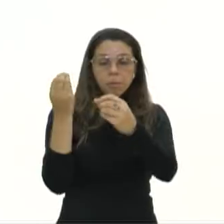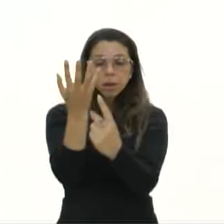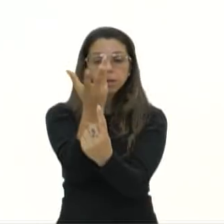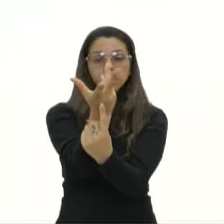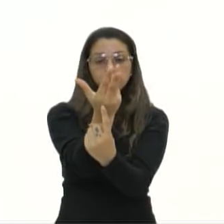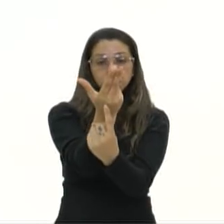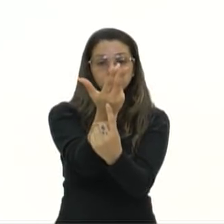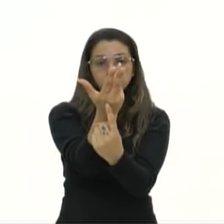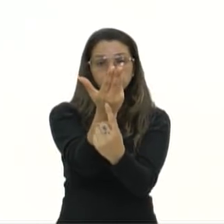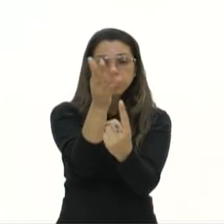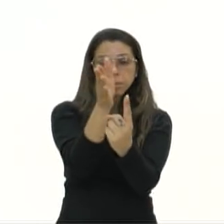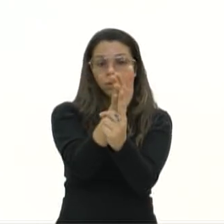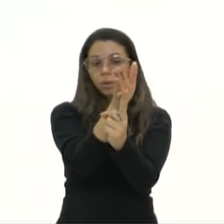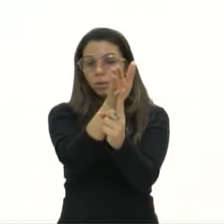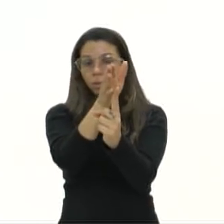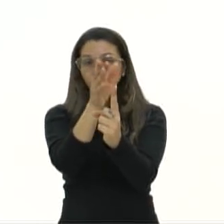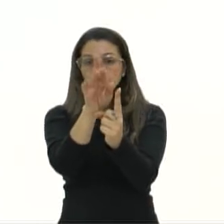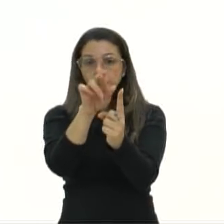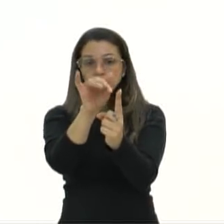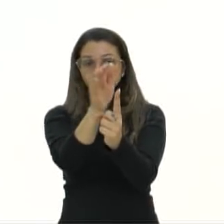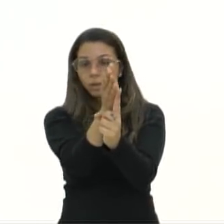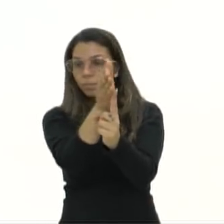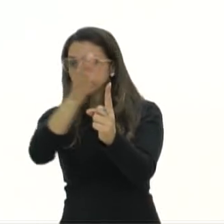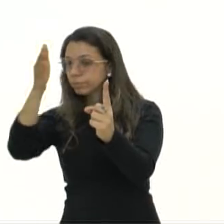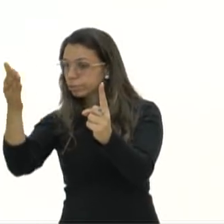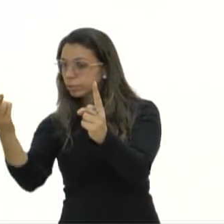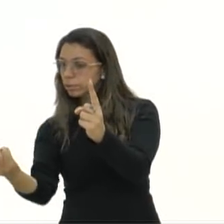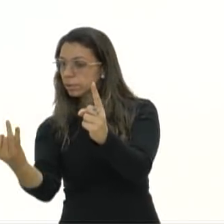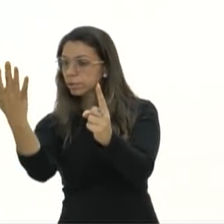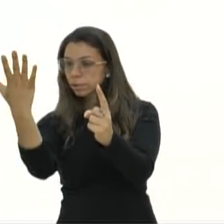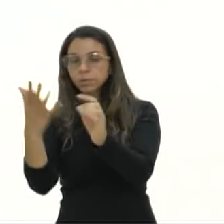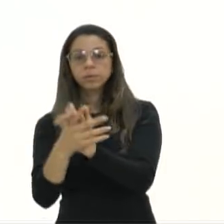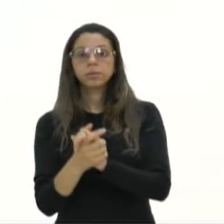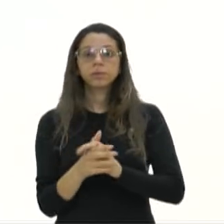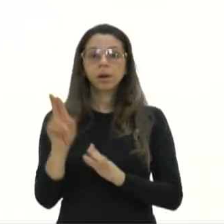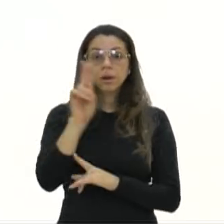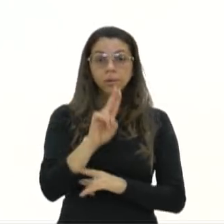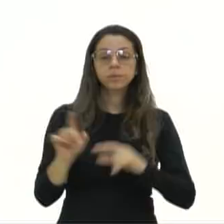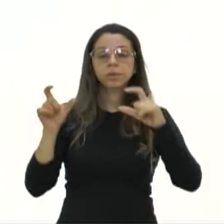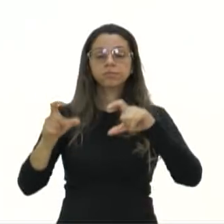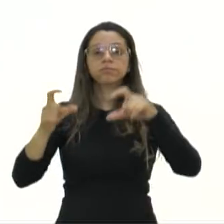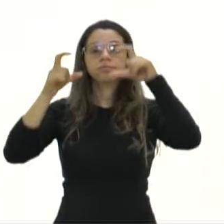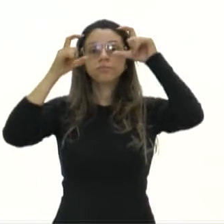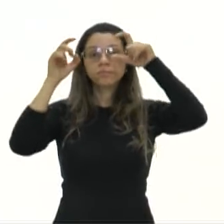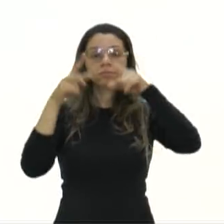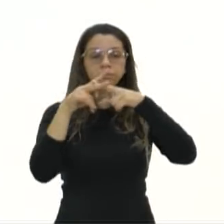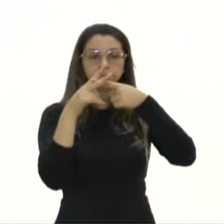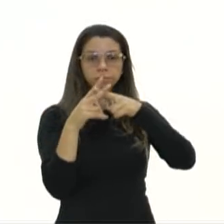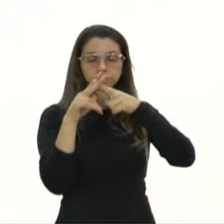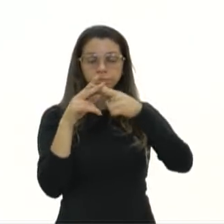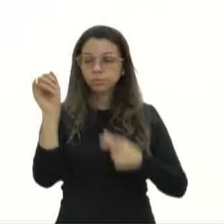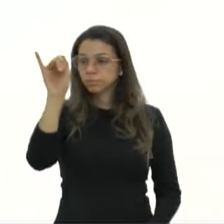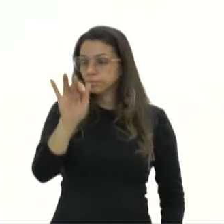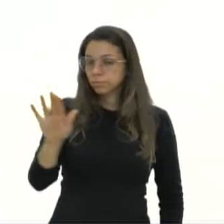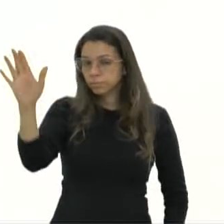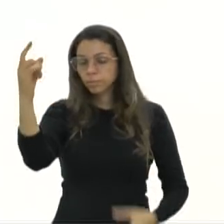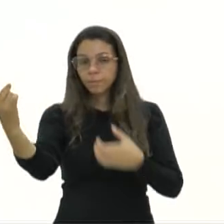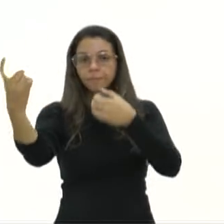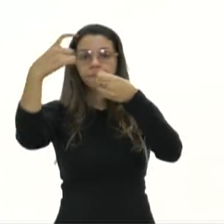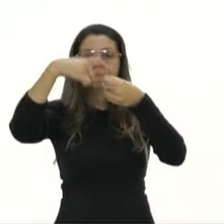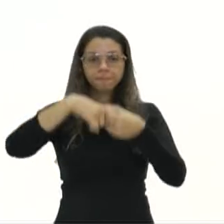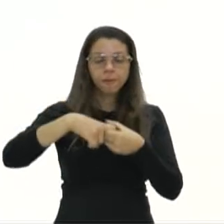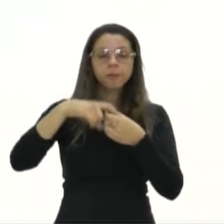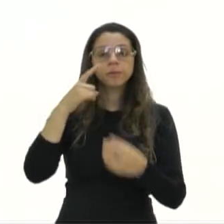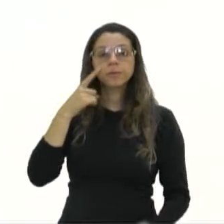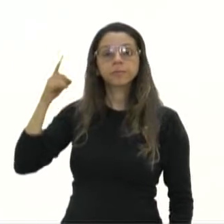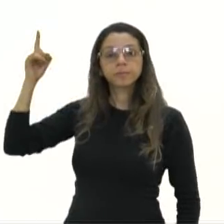vela, depois da retina. Ao utilizar uma lente corretiva, essa imagem volta a ser